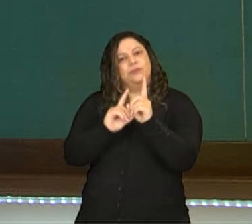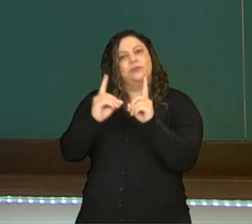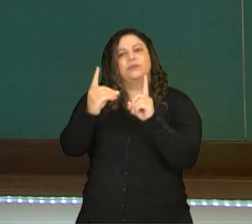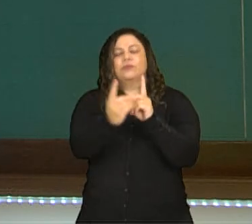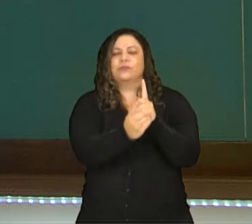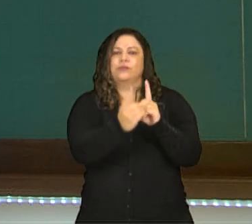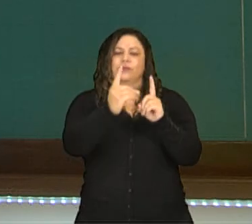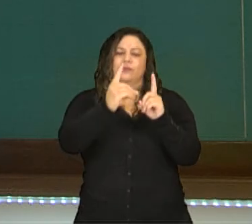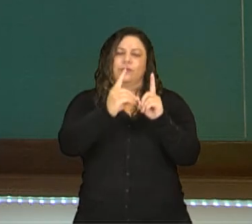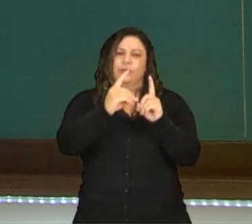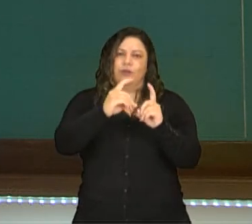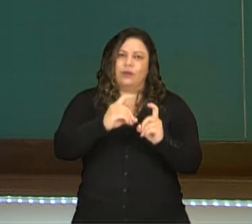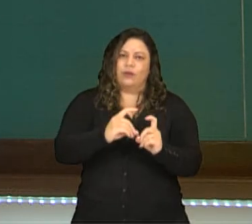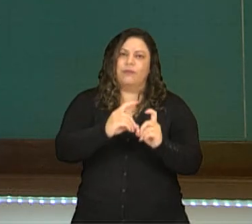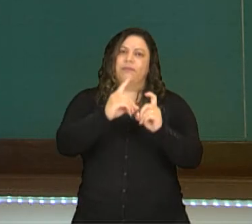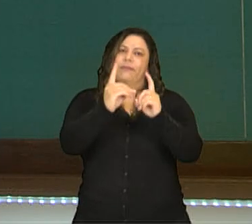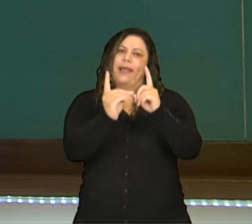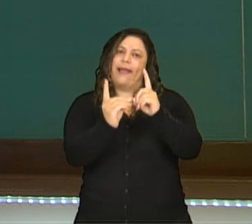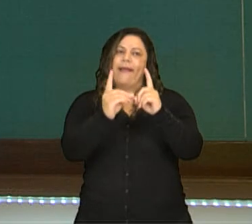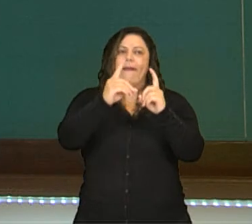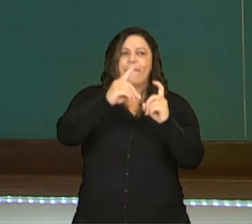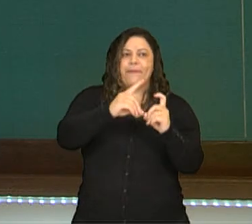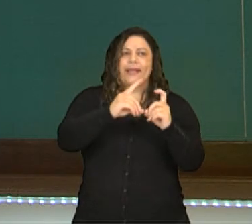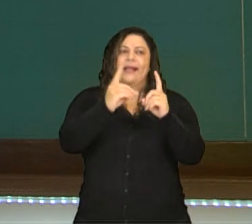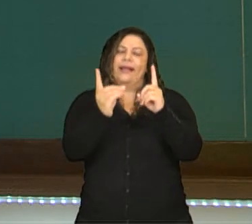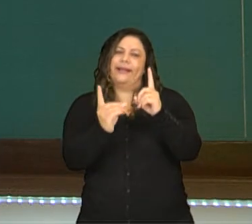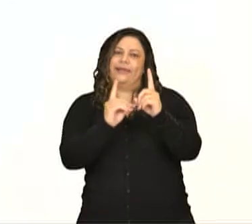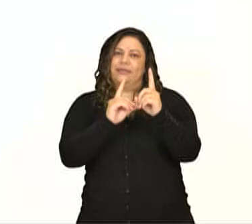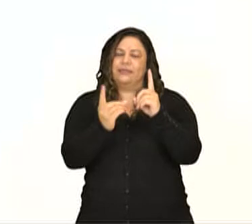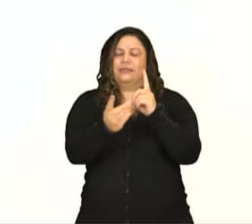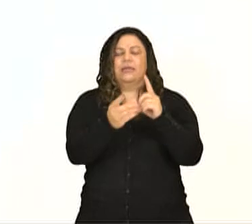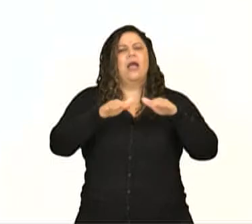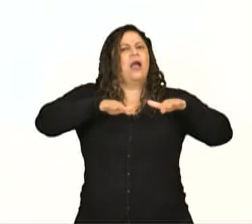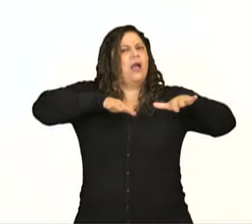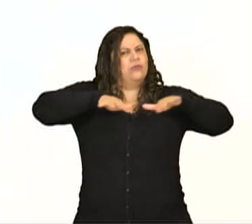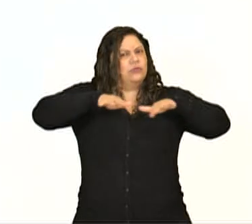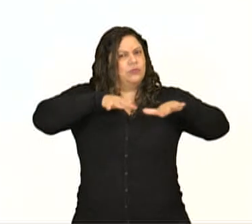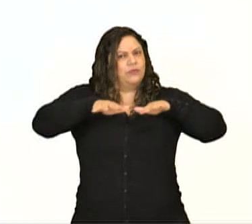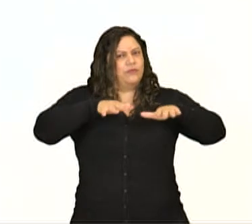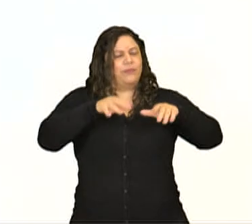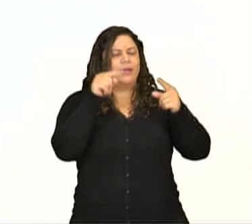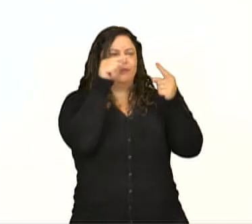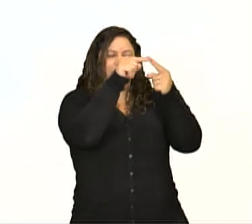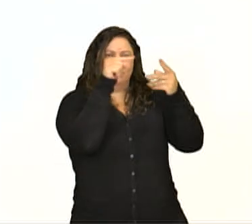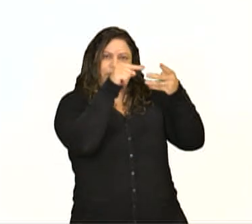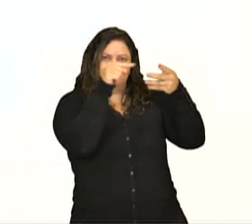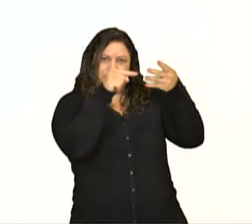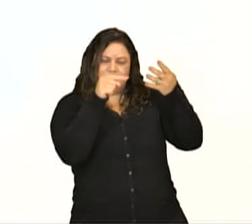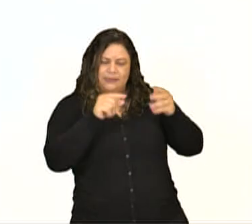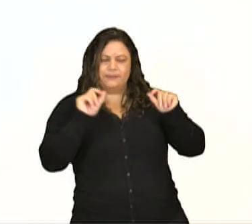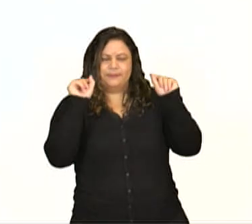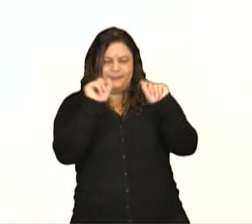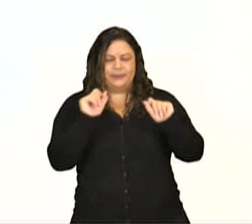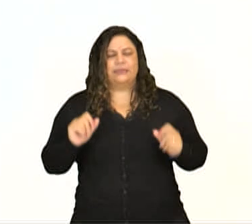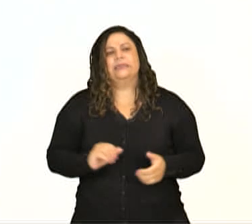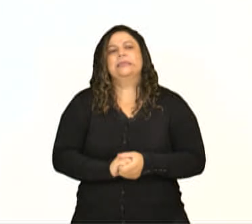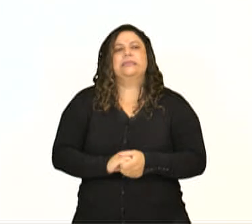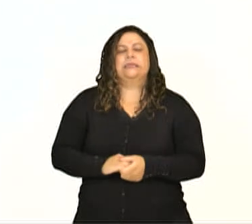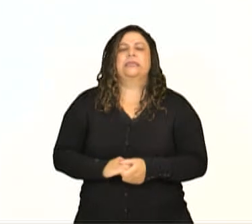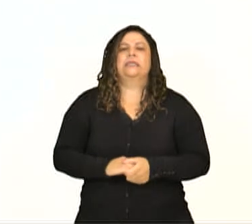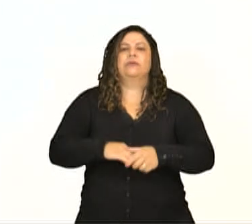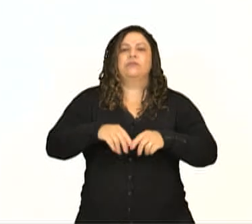para fazer o cortejo nessa dança. E eles têm alguns movimentos específicos, tanto dos pés, como dos troncos e